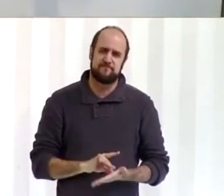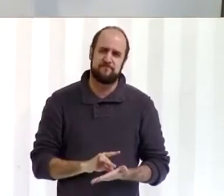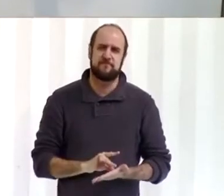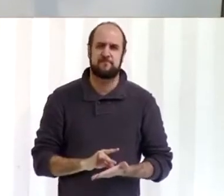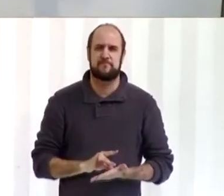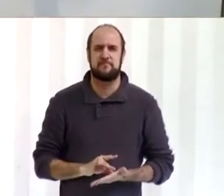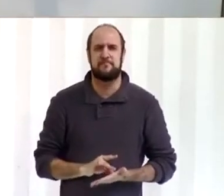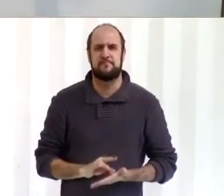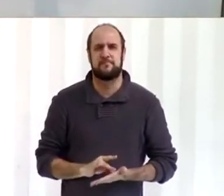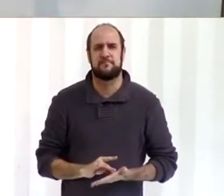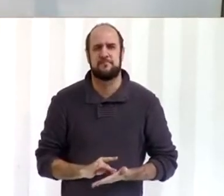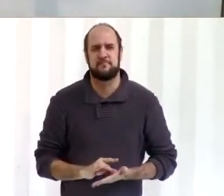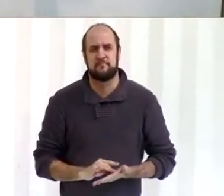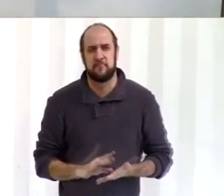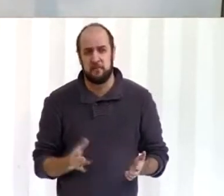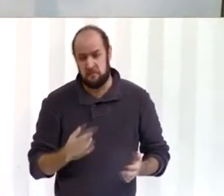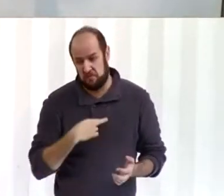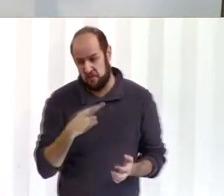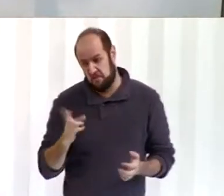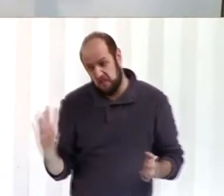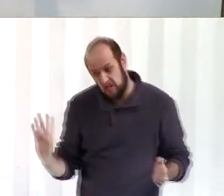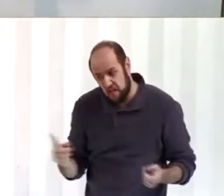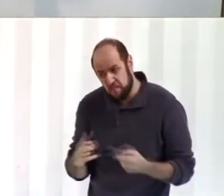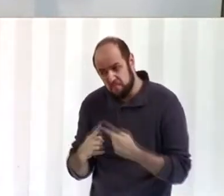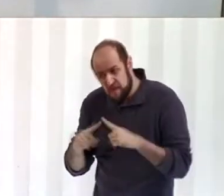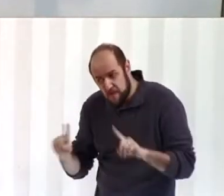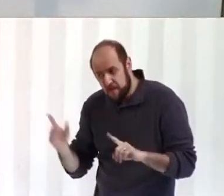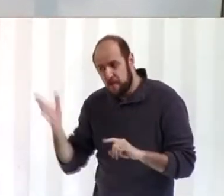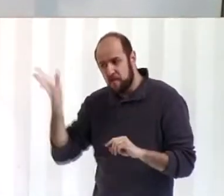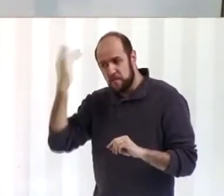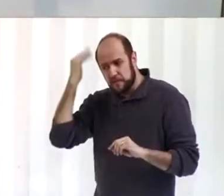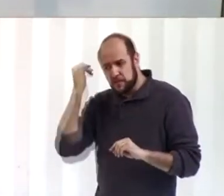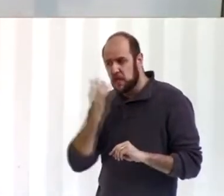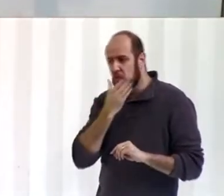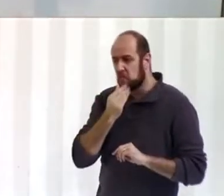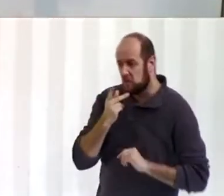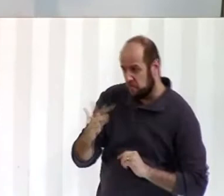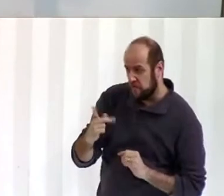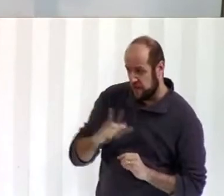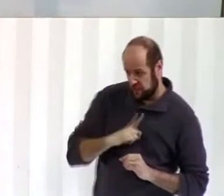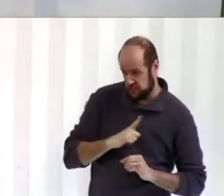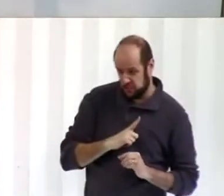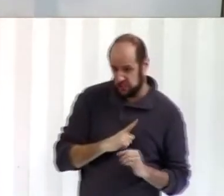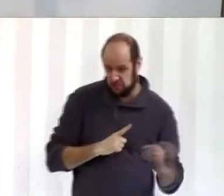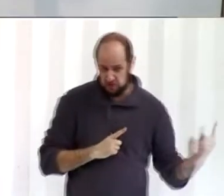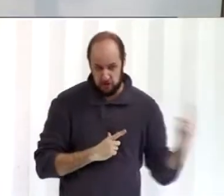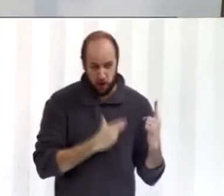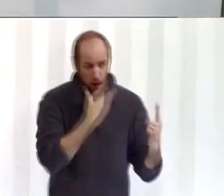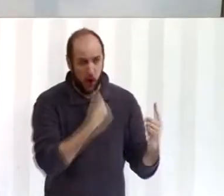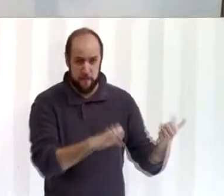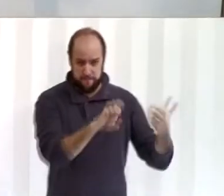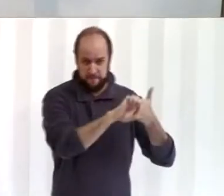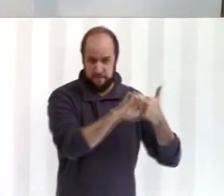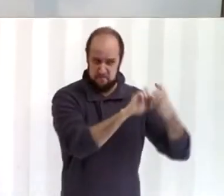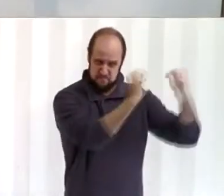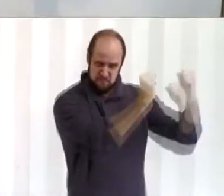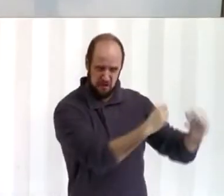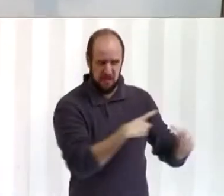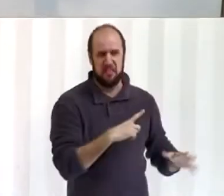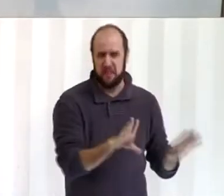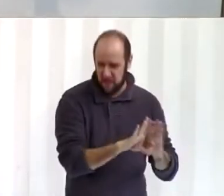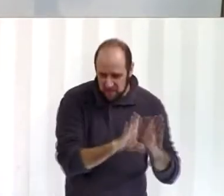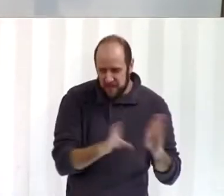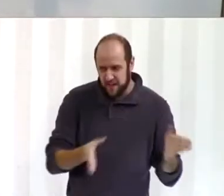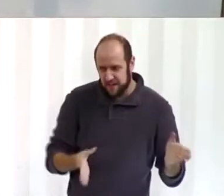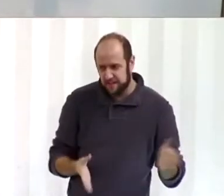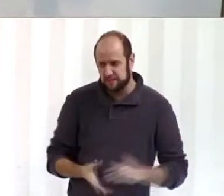Aí você fala assim, mas naquela época o profeta tinha um Eliseu para correr atrás dele. E talvez você pense, se eu